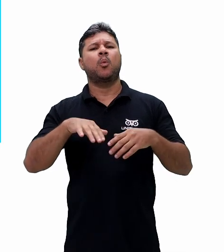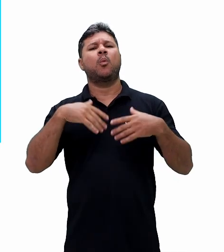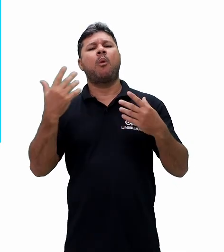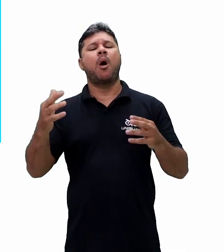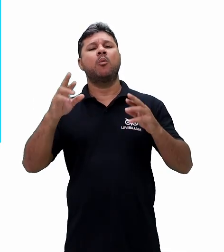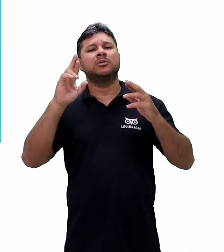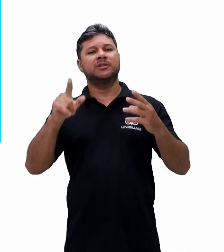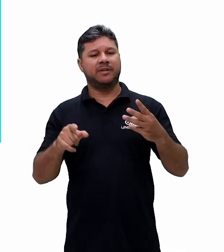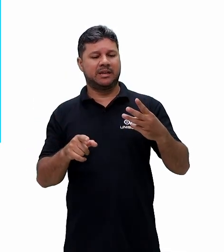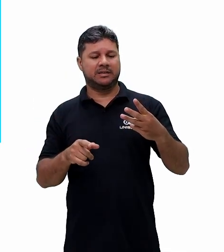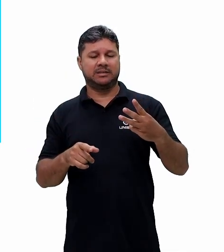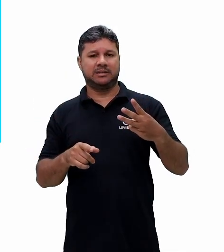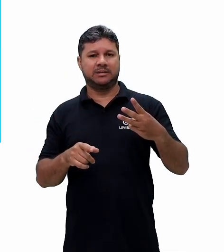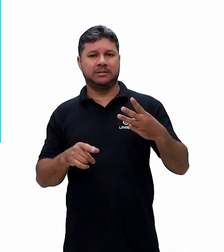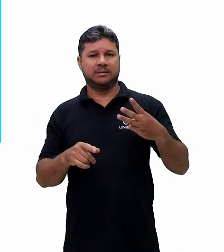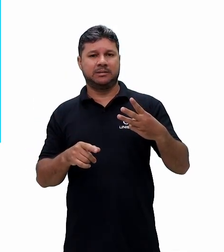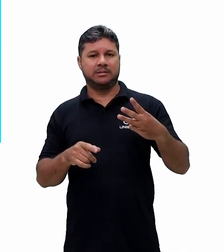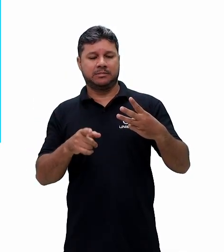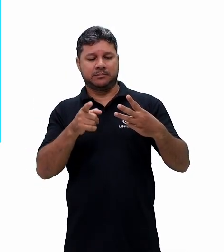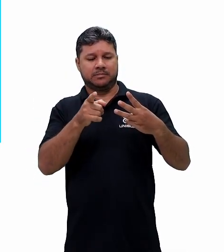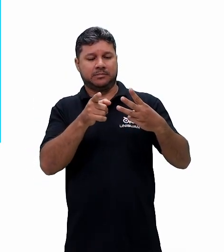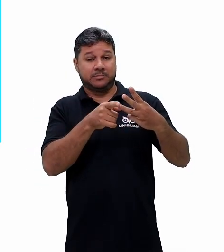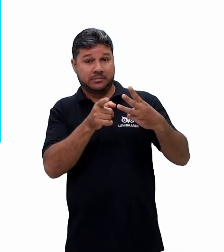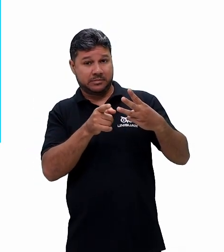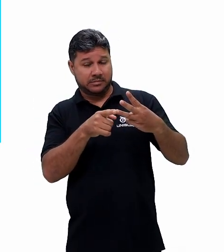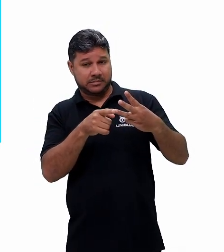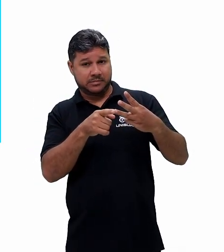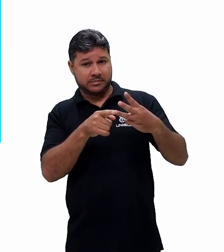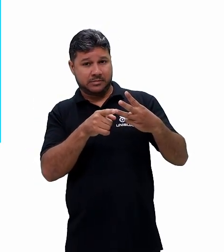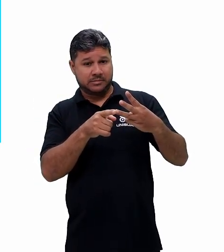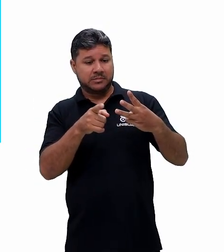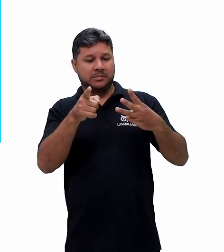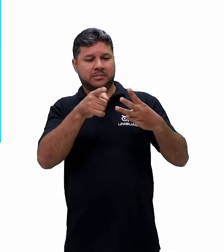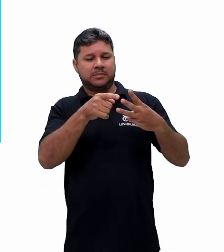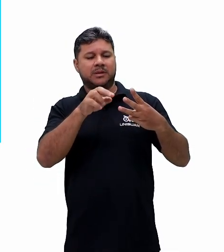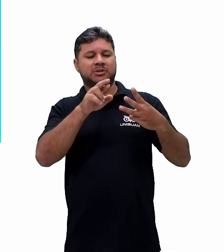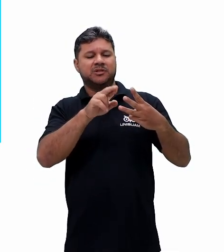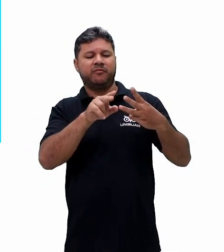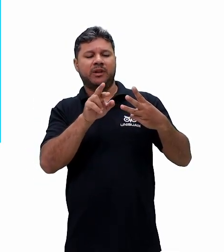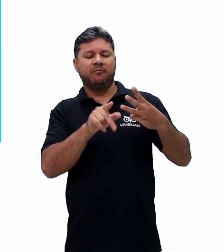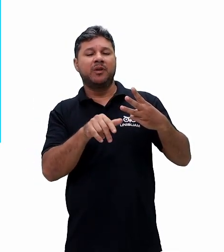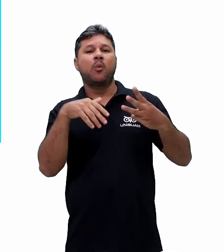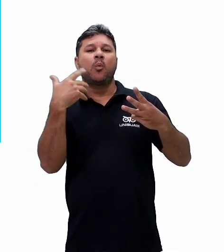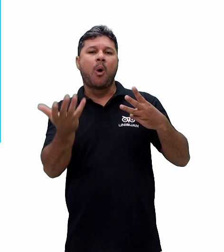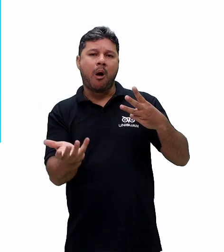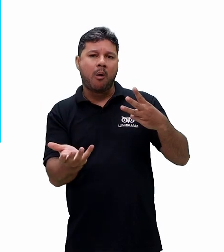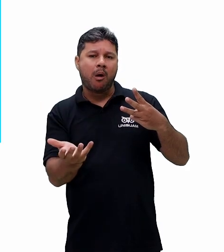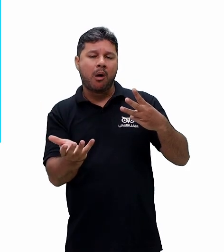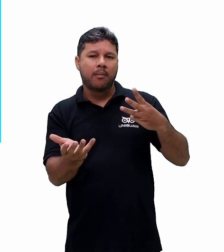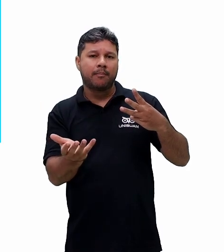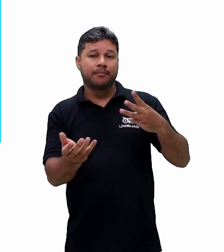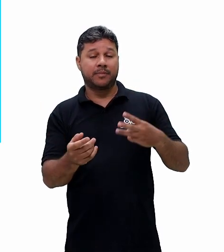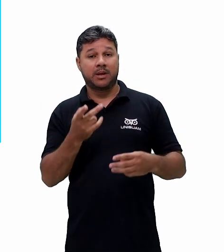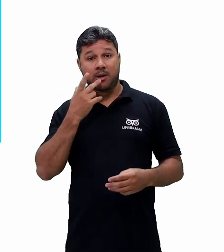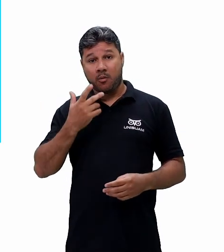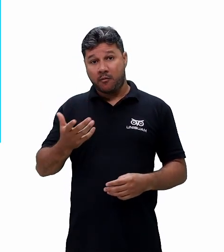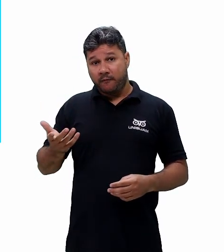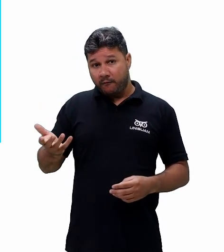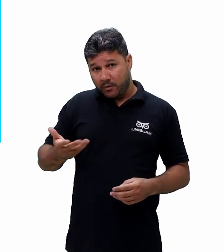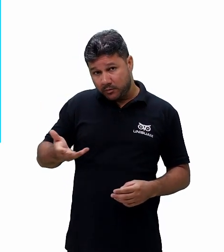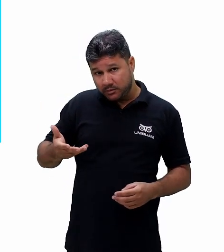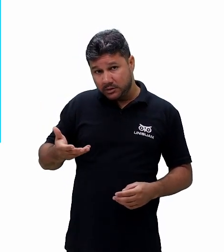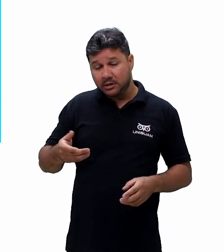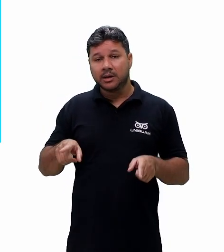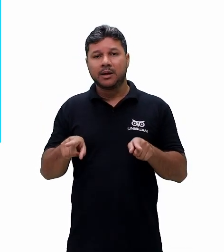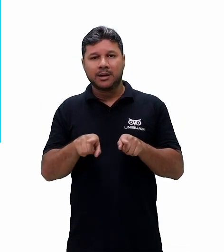a diferença entre o método balístico e o método dinâmico? A